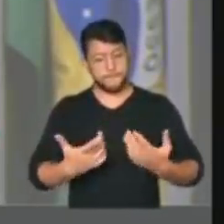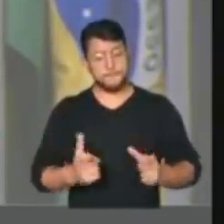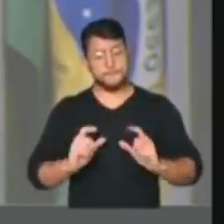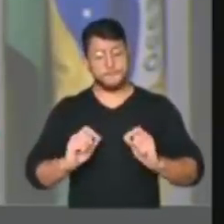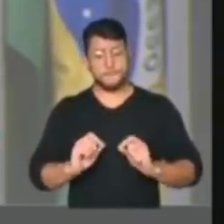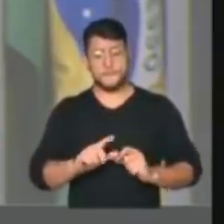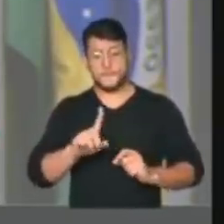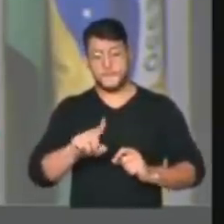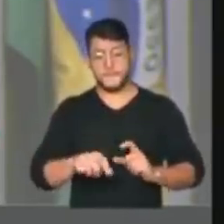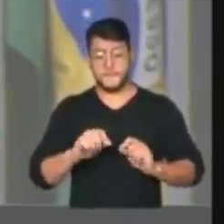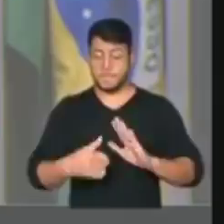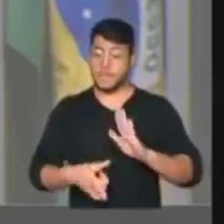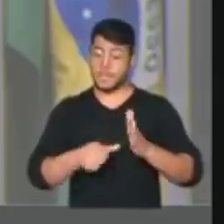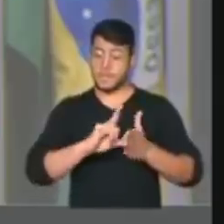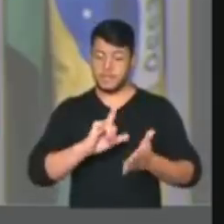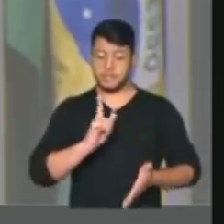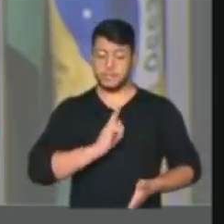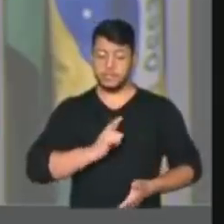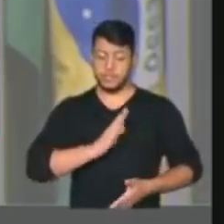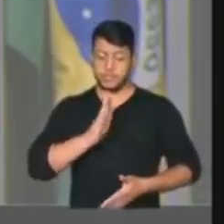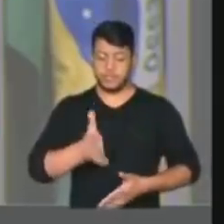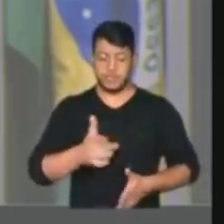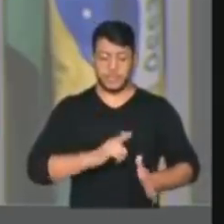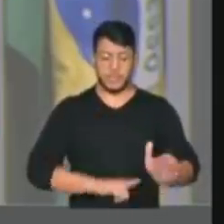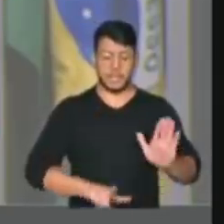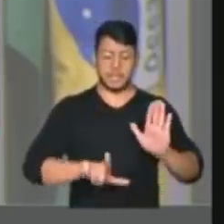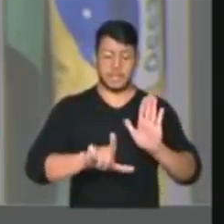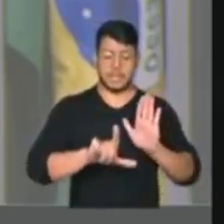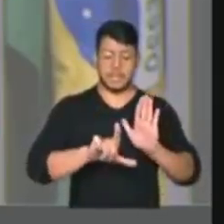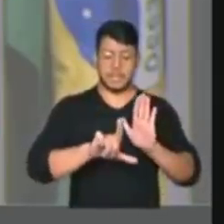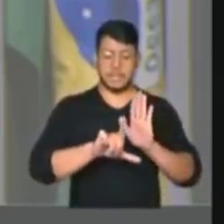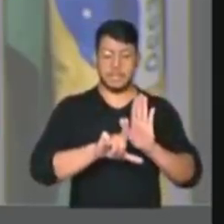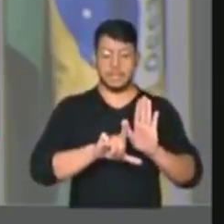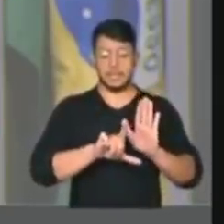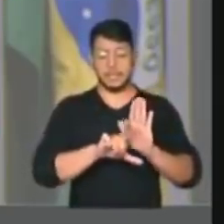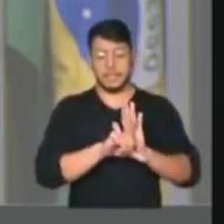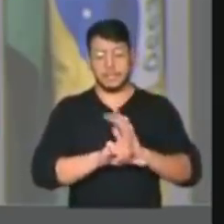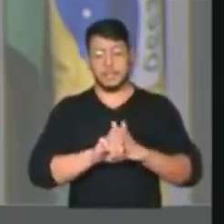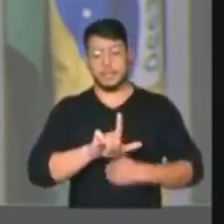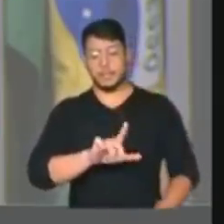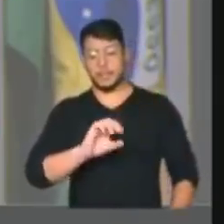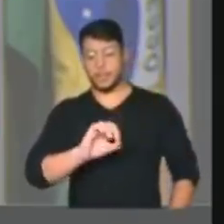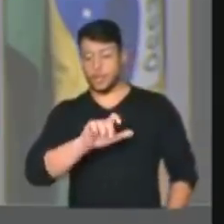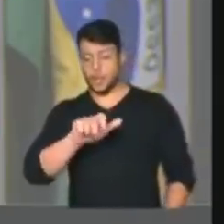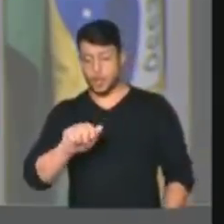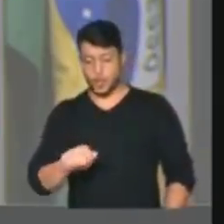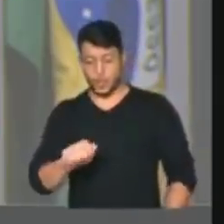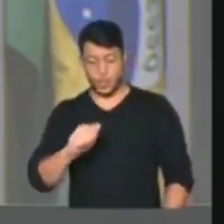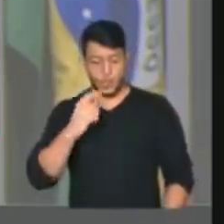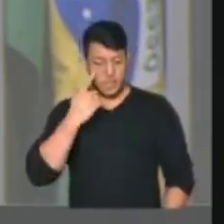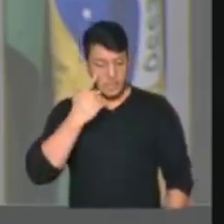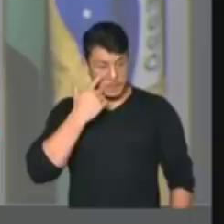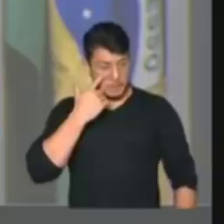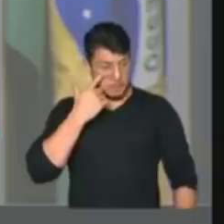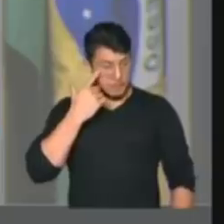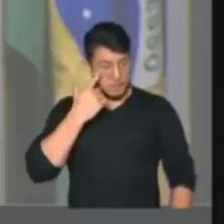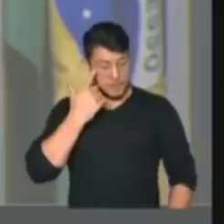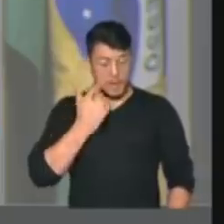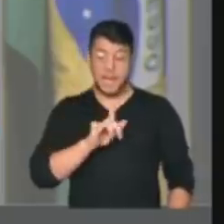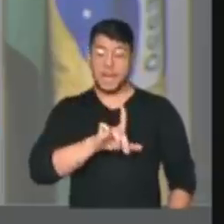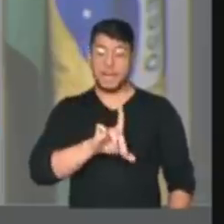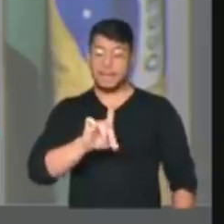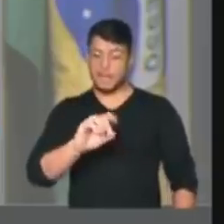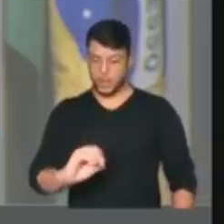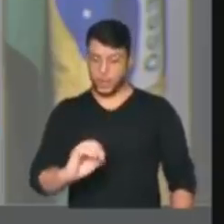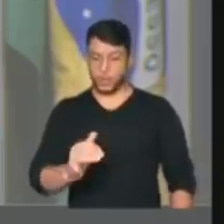estava na lei de diretrizes orçamentárias e o relator deputado kaká leão também prontamente acatou emenda de minha autoria para